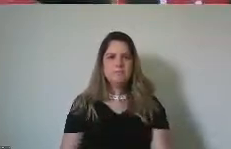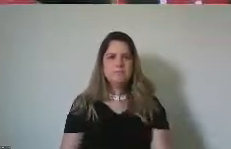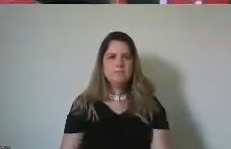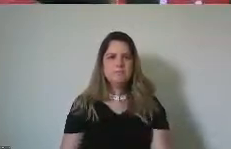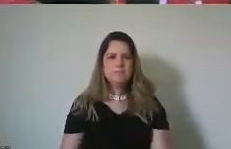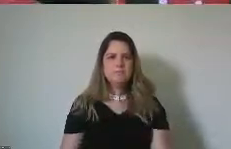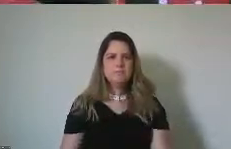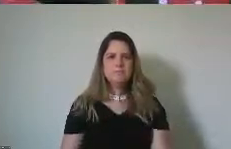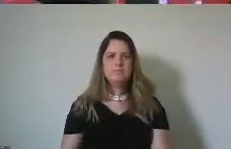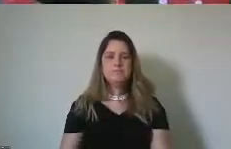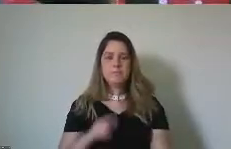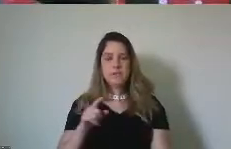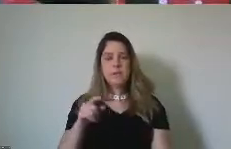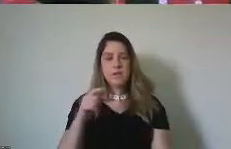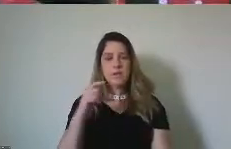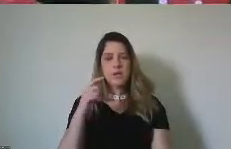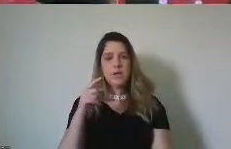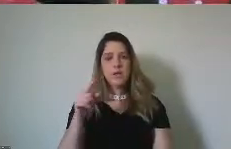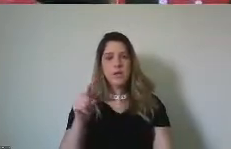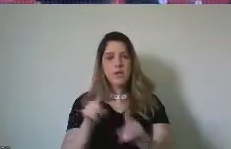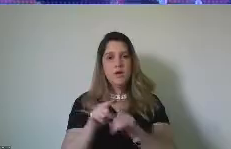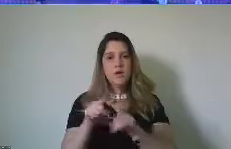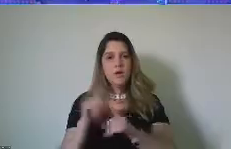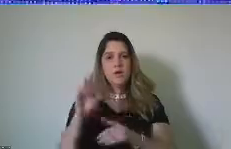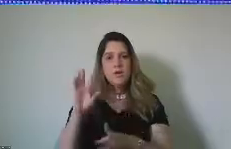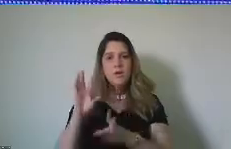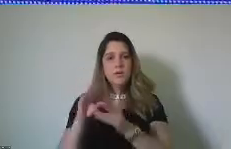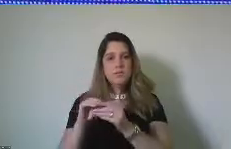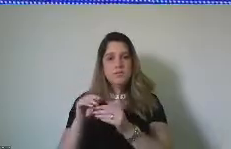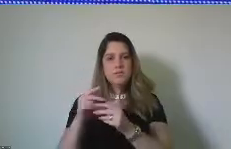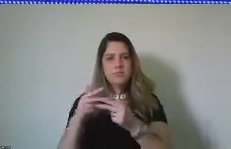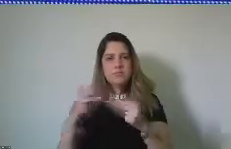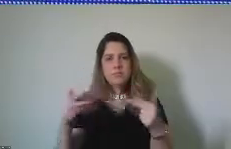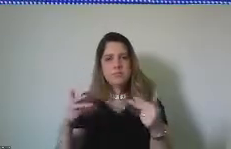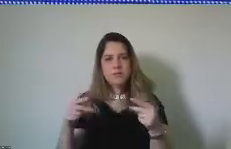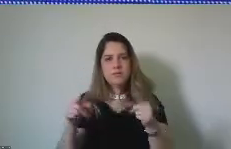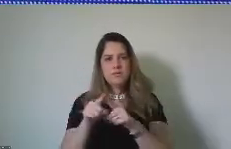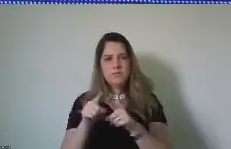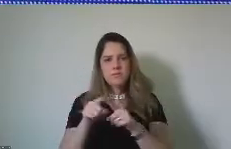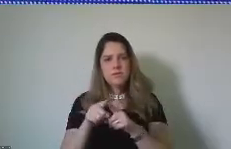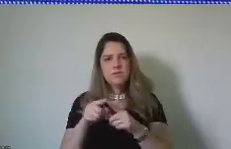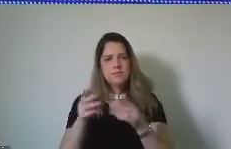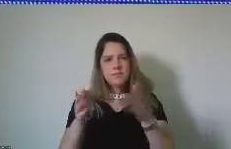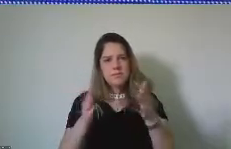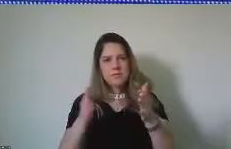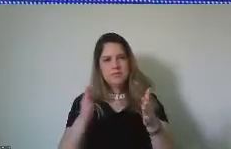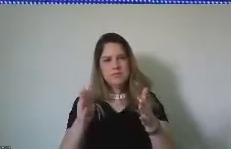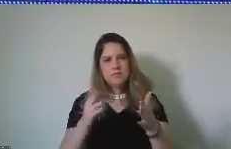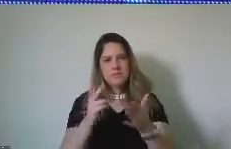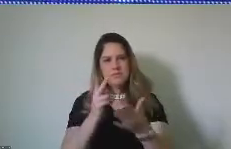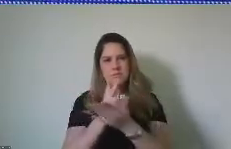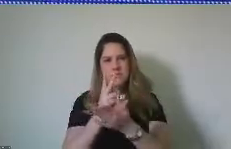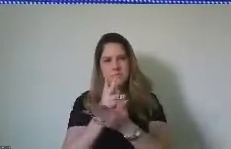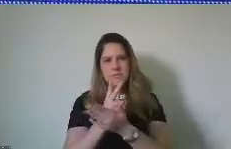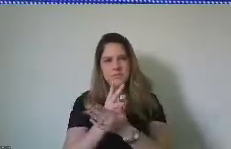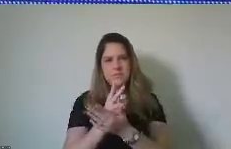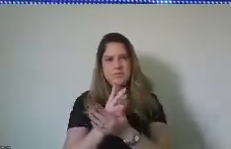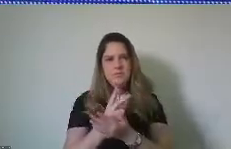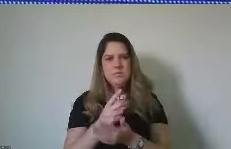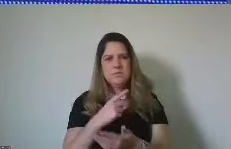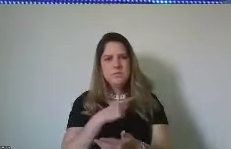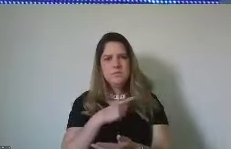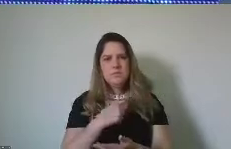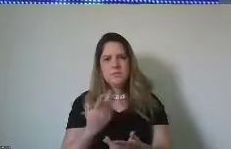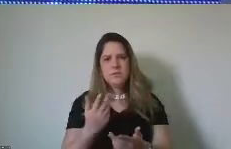acho que a gente poderia resumir o final da sua fala dizendo o risco de inadimplência mesmo considerando tudo foi vivido recentemente é baixo